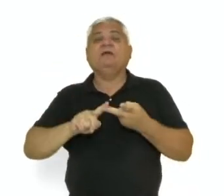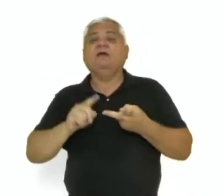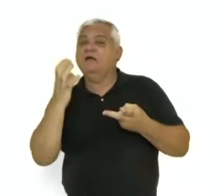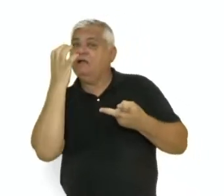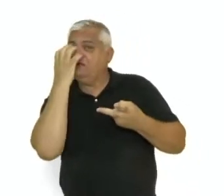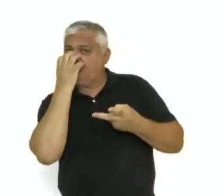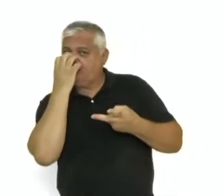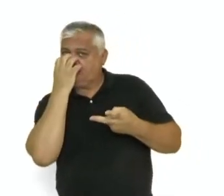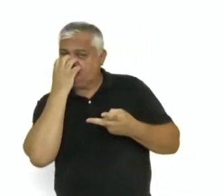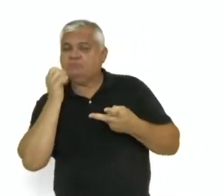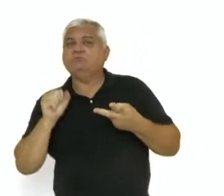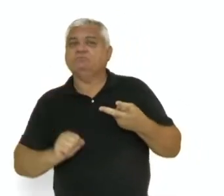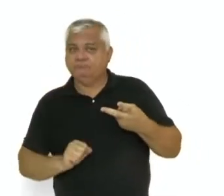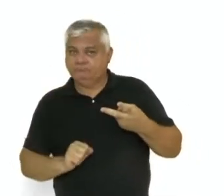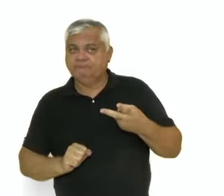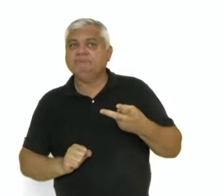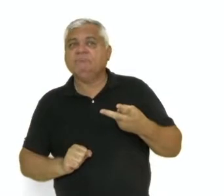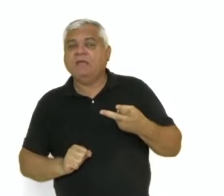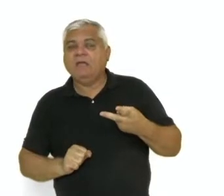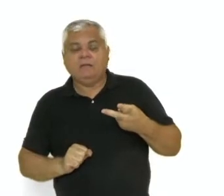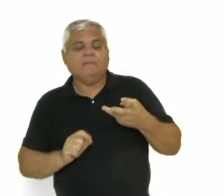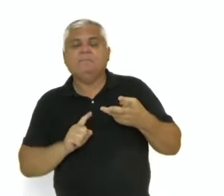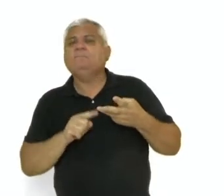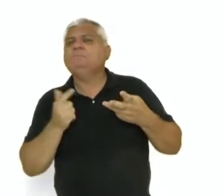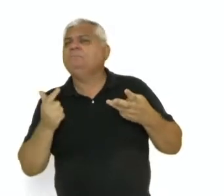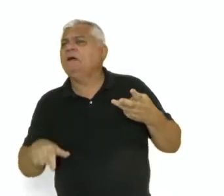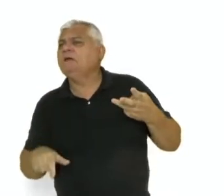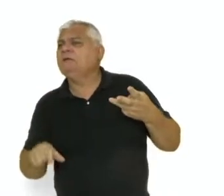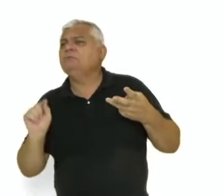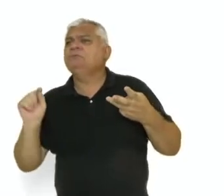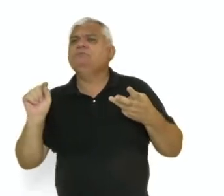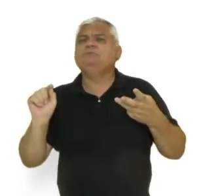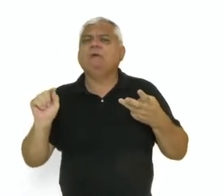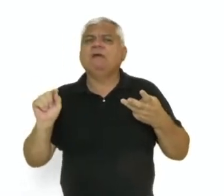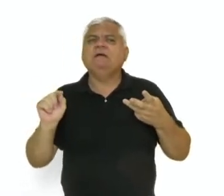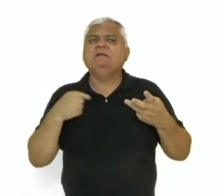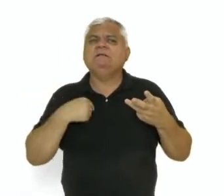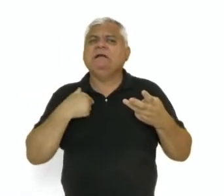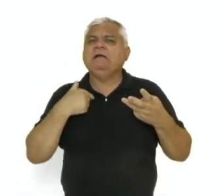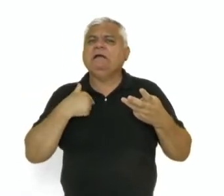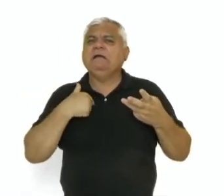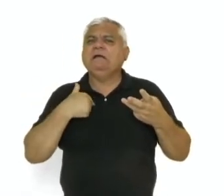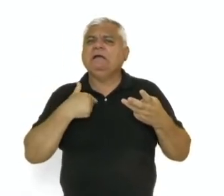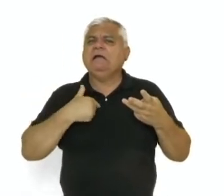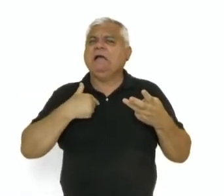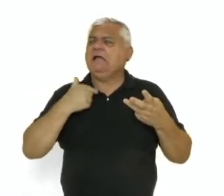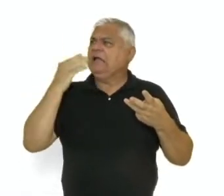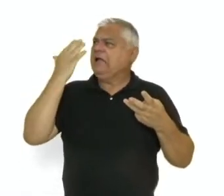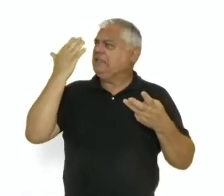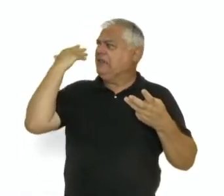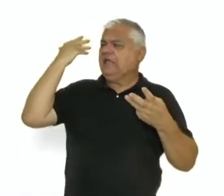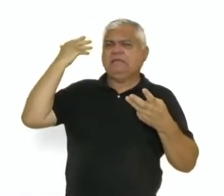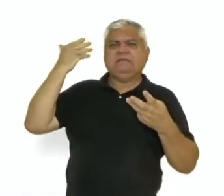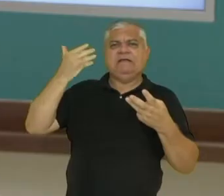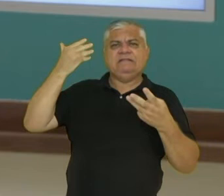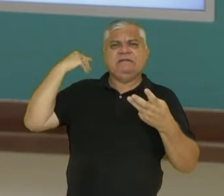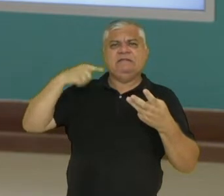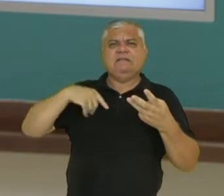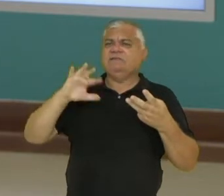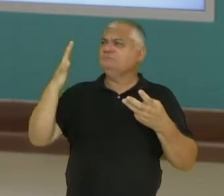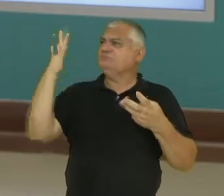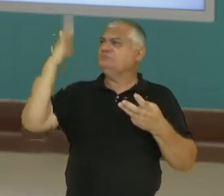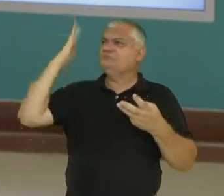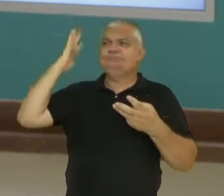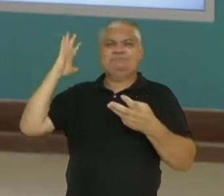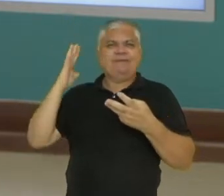vivo. Nós podemos também identificar nesta imagem, lá no fundo, né, um cenário vegetal.